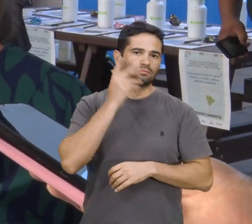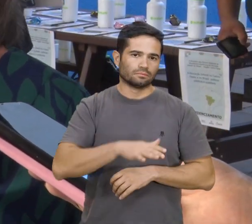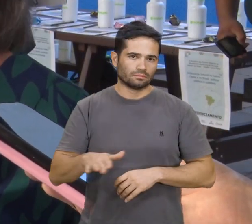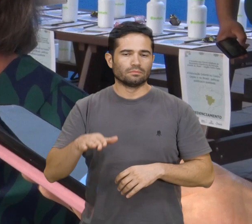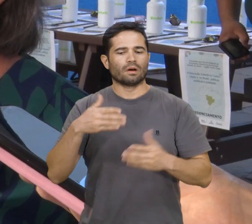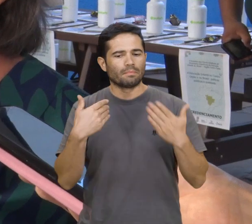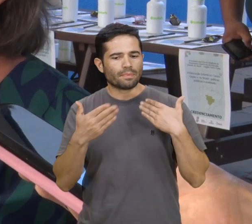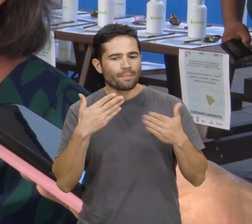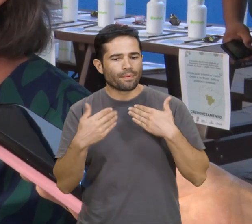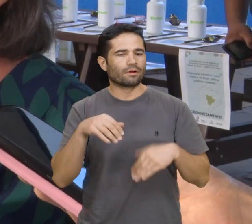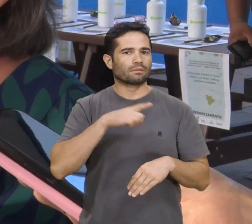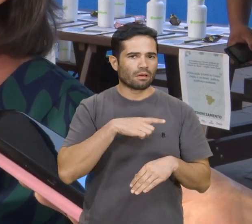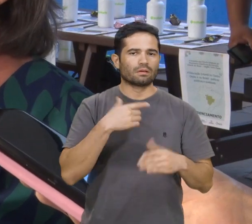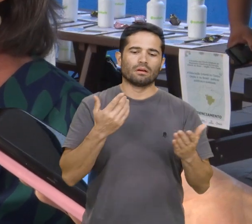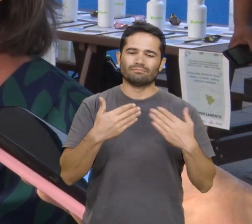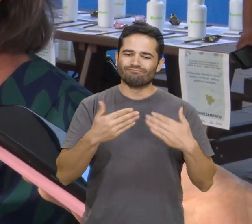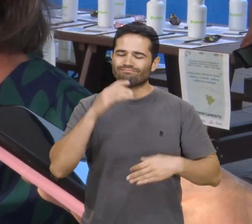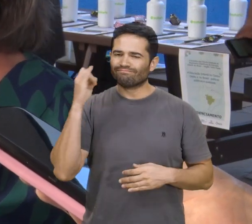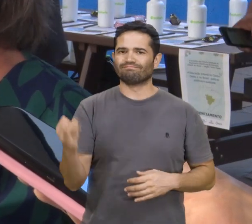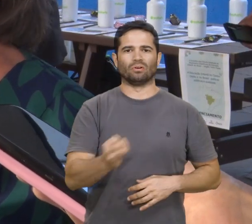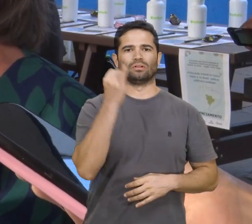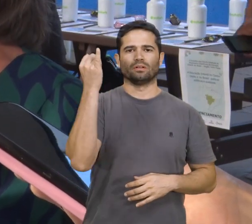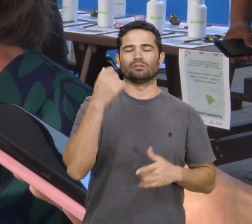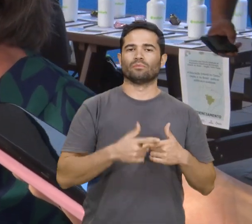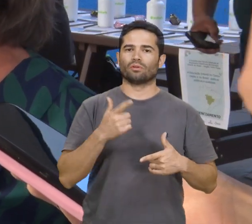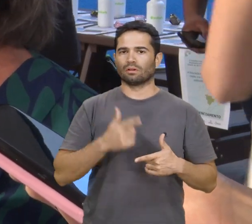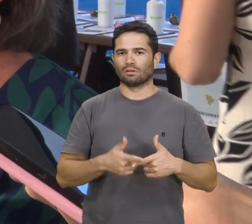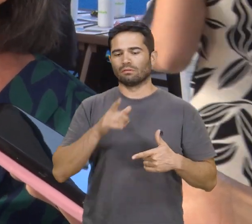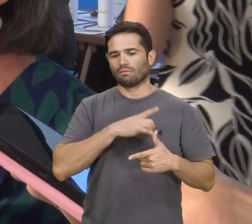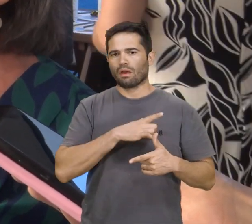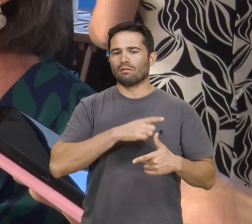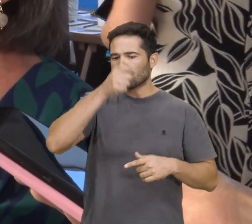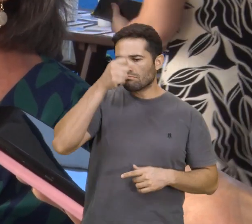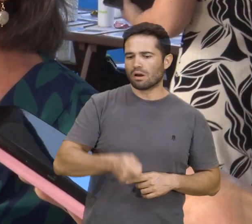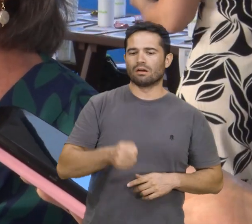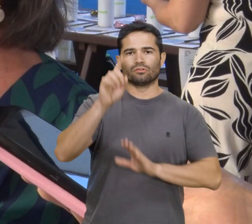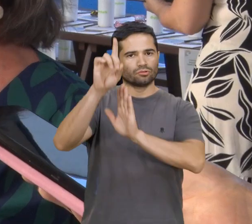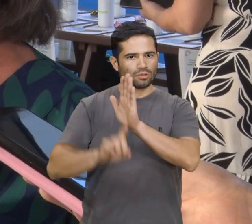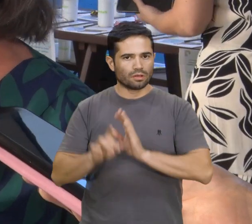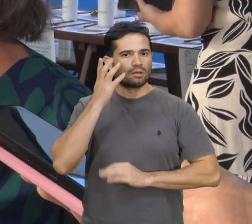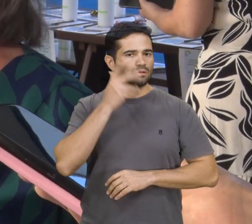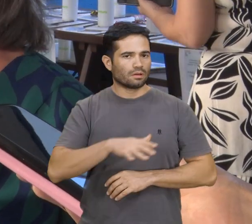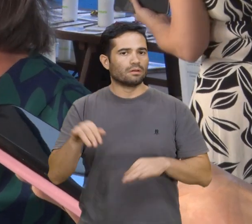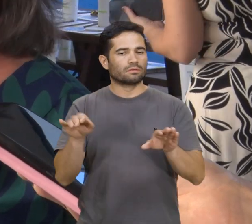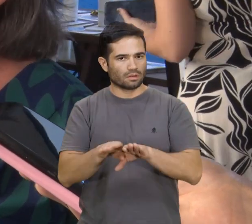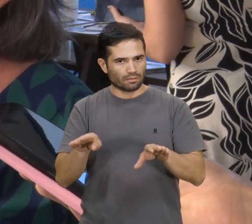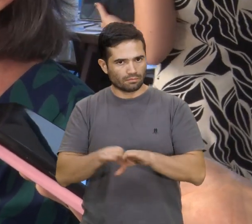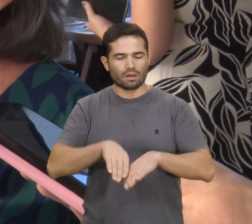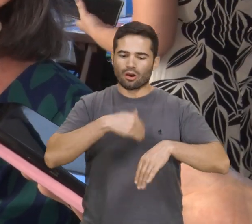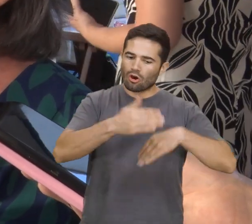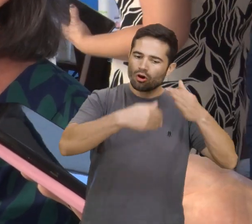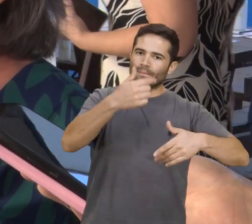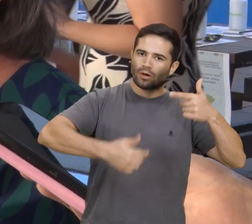infantil, para fazer esse diálogo, um diálogo necessário para a defesa do direito das crianças e